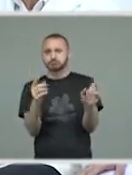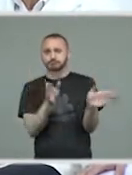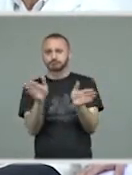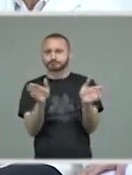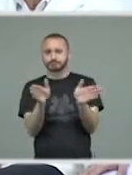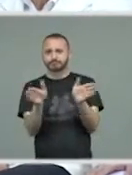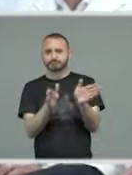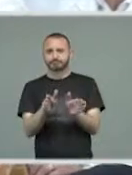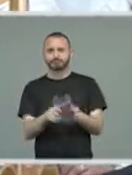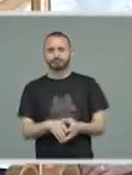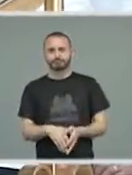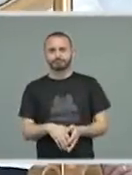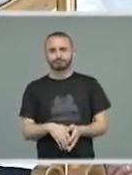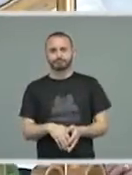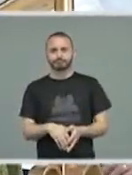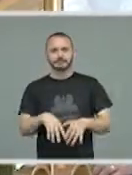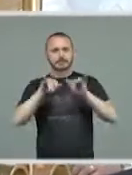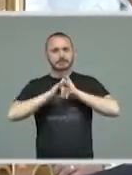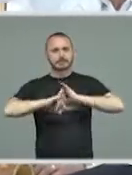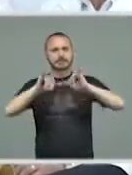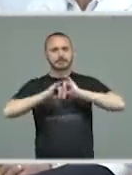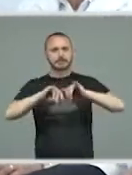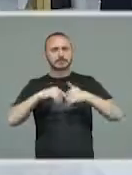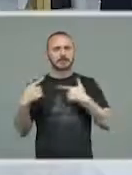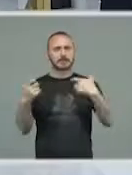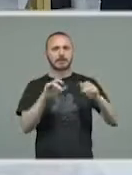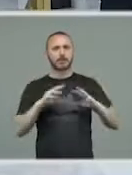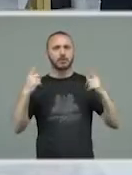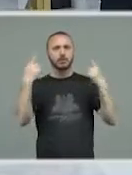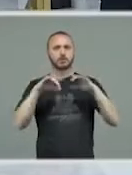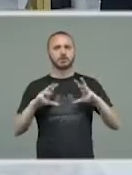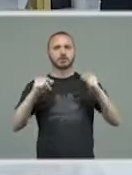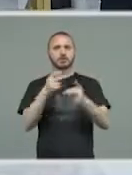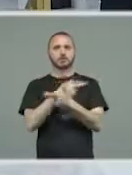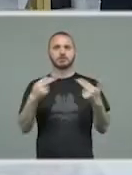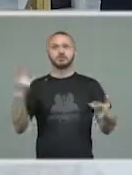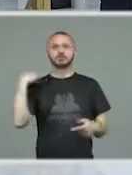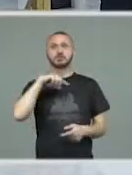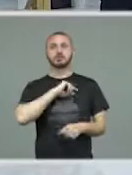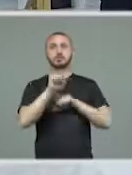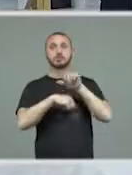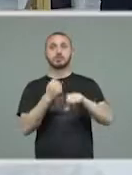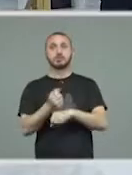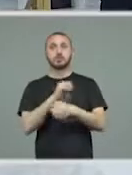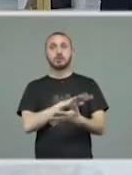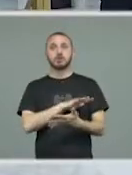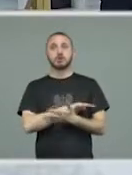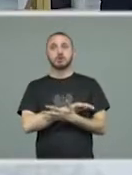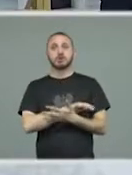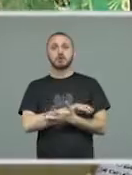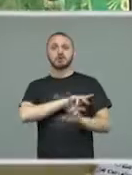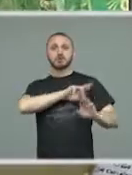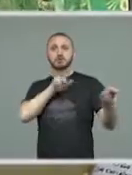Declarar guerra contra tudo aquilo que nos desumaniza, nos torna indiferentes,